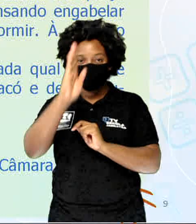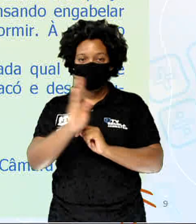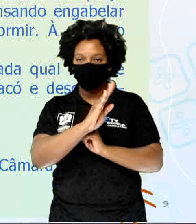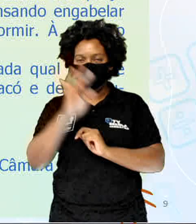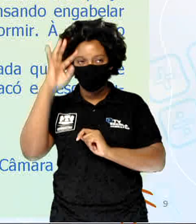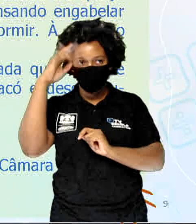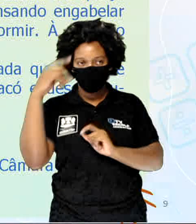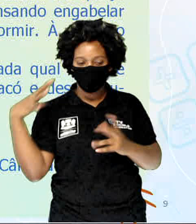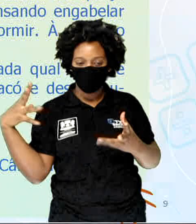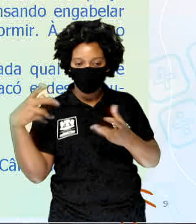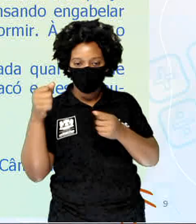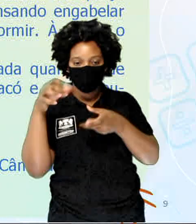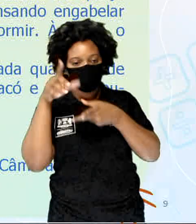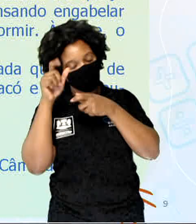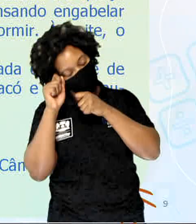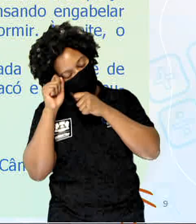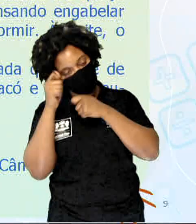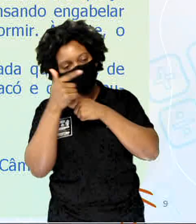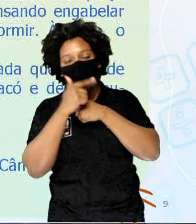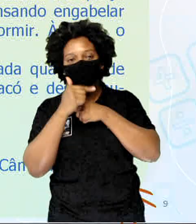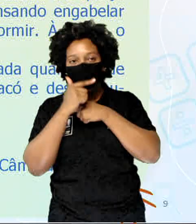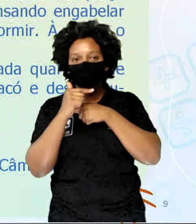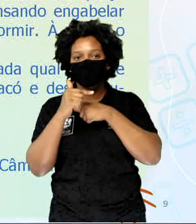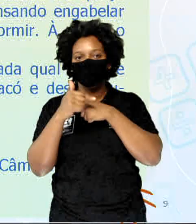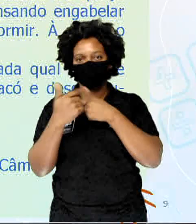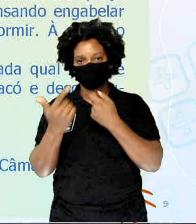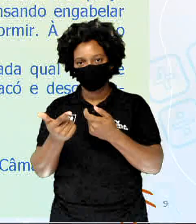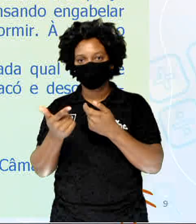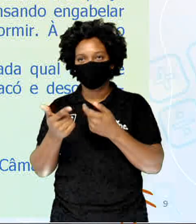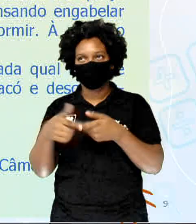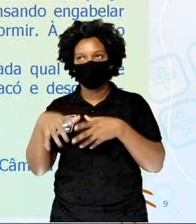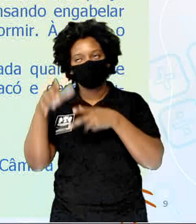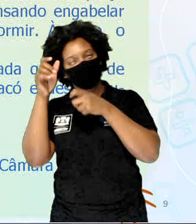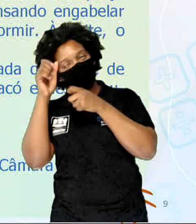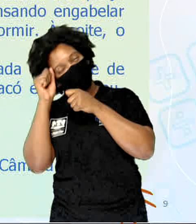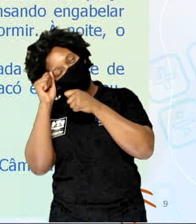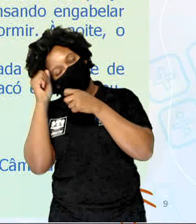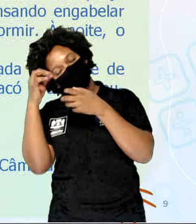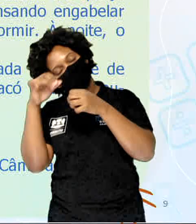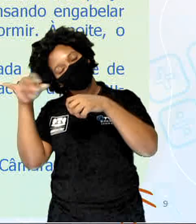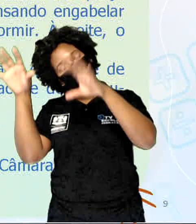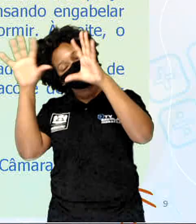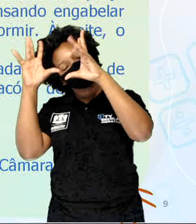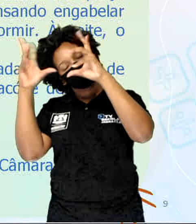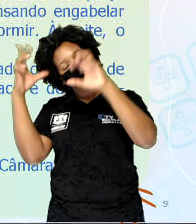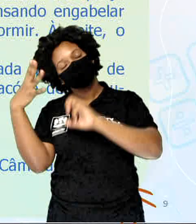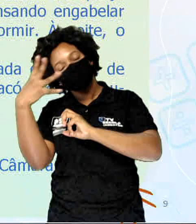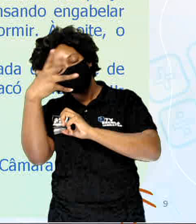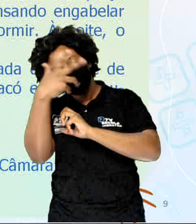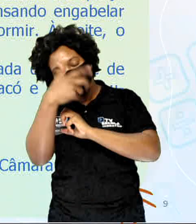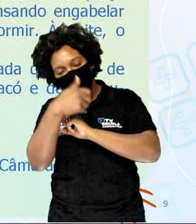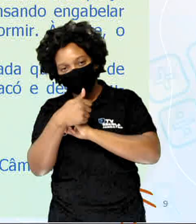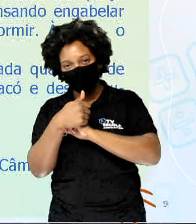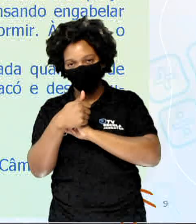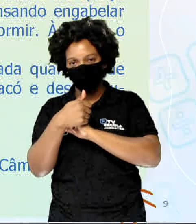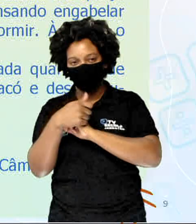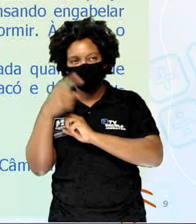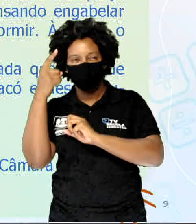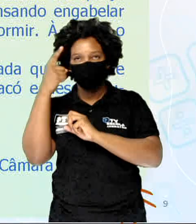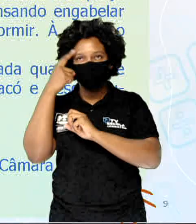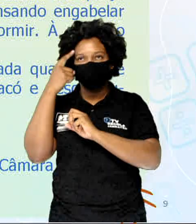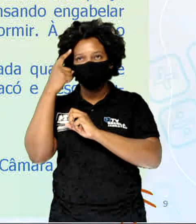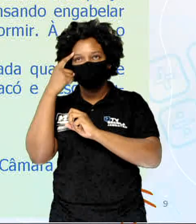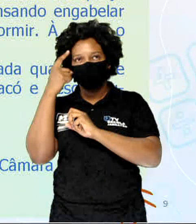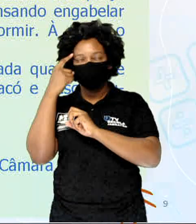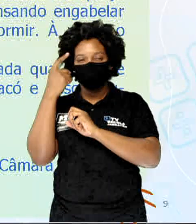todos dormissem e o queijo seria daquele que tivesse, durante a noite, os sonhos mais bonitos. Pensando em encabelar, uma das aulas nós